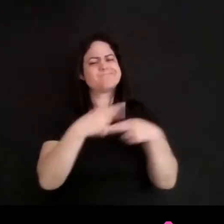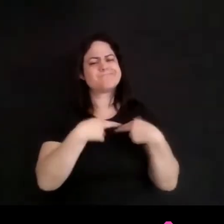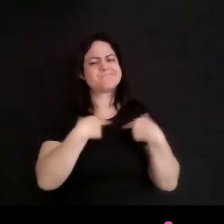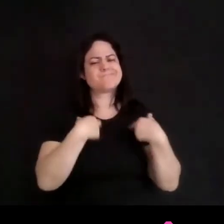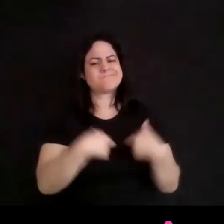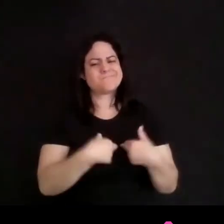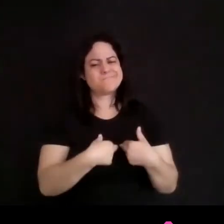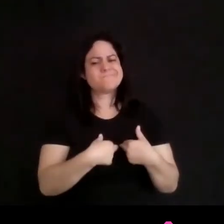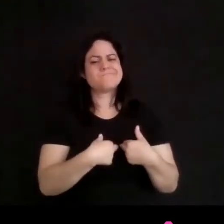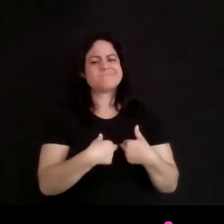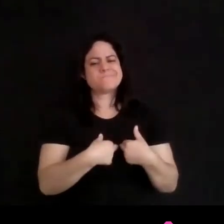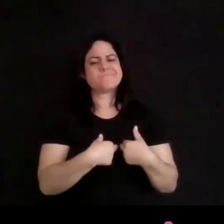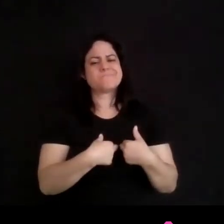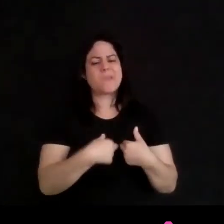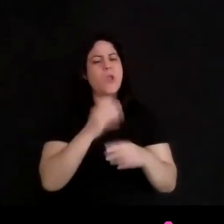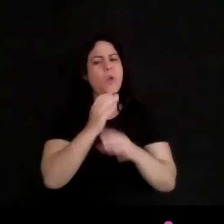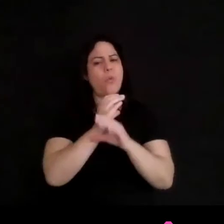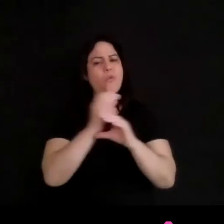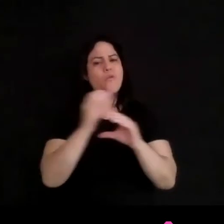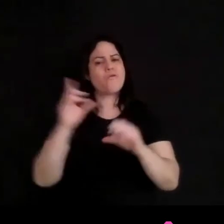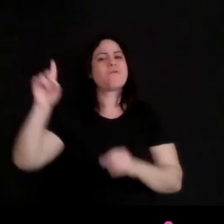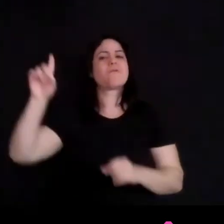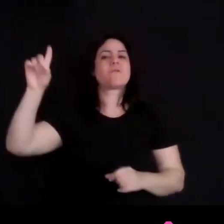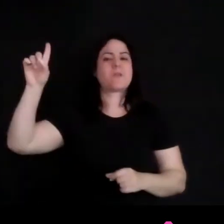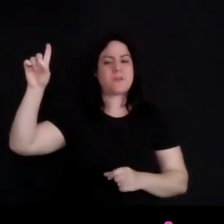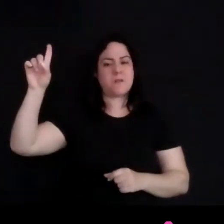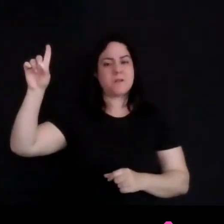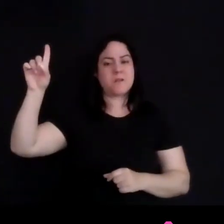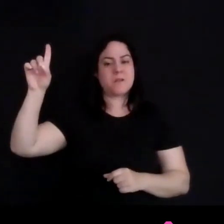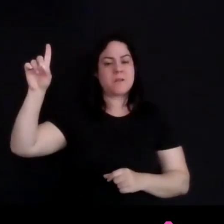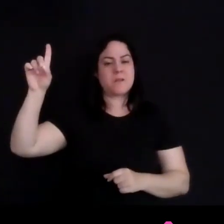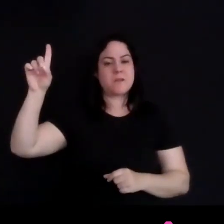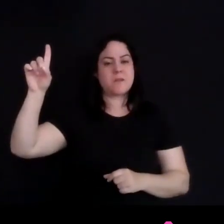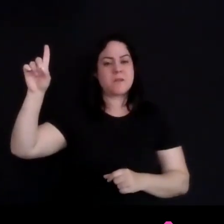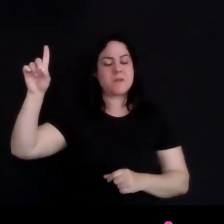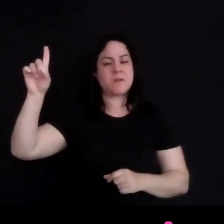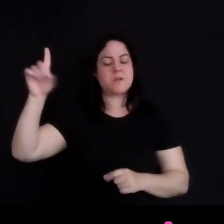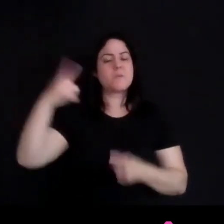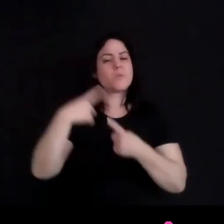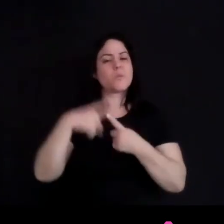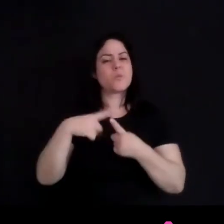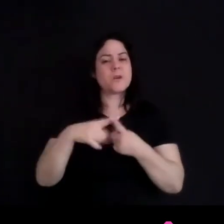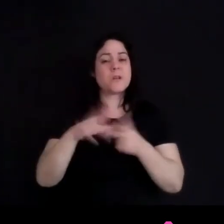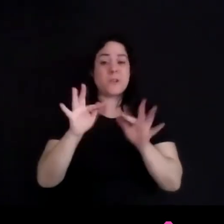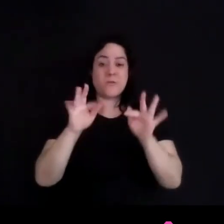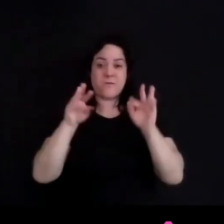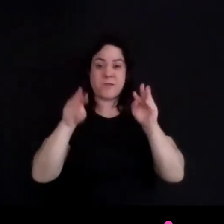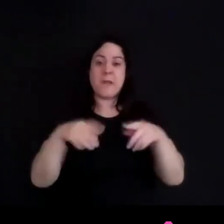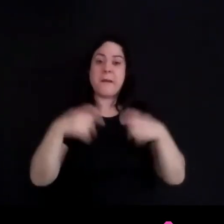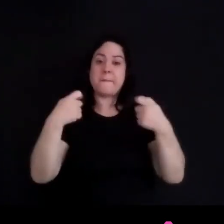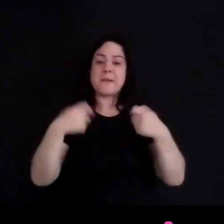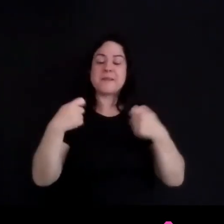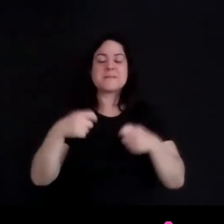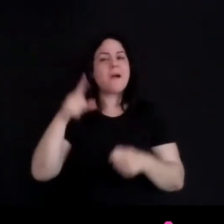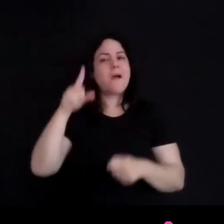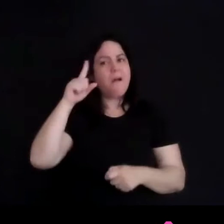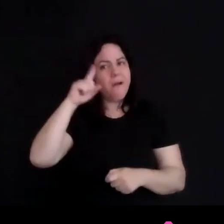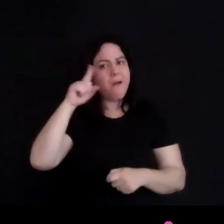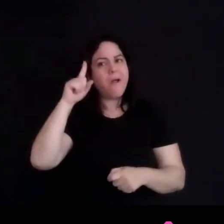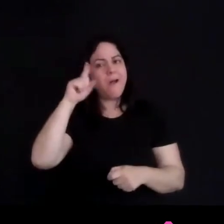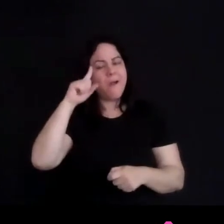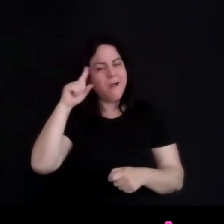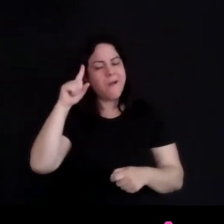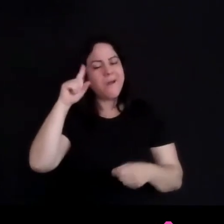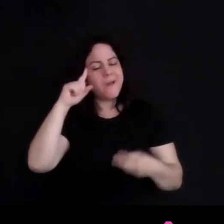precisa confiar mais em Deus. E eu acho que, no final das contas, precisa viver um dia de cada vez,